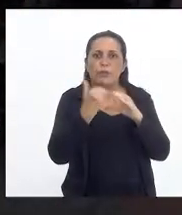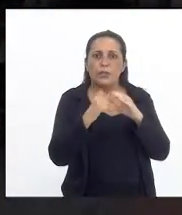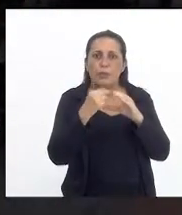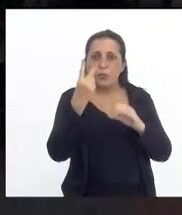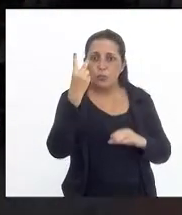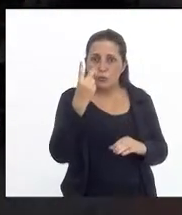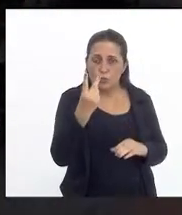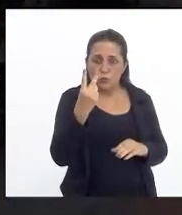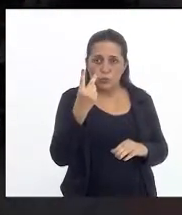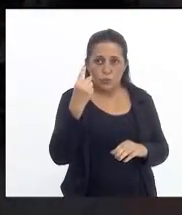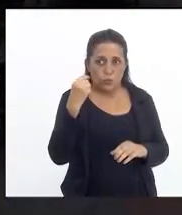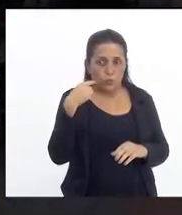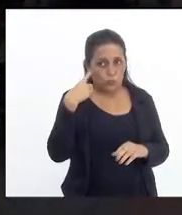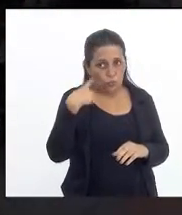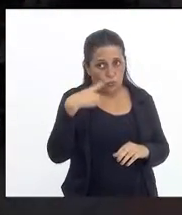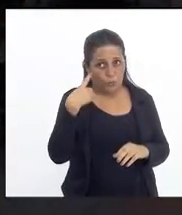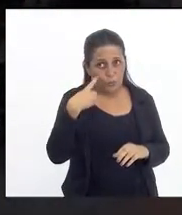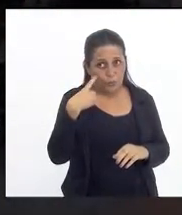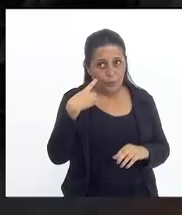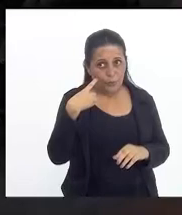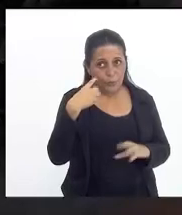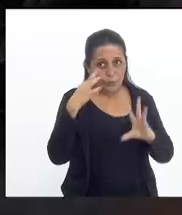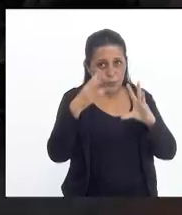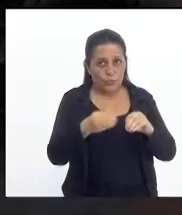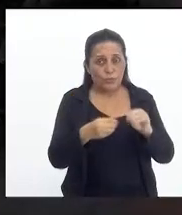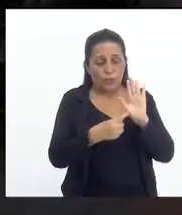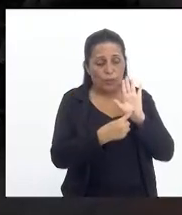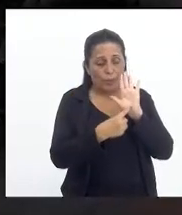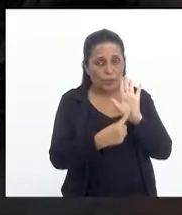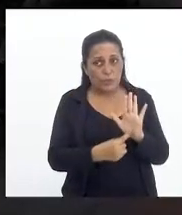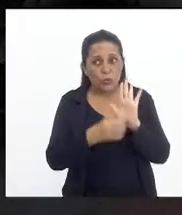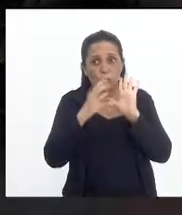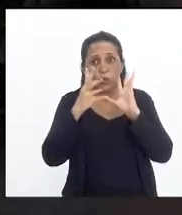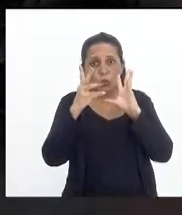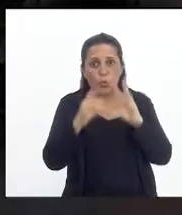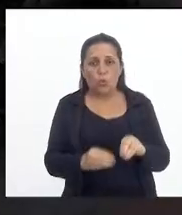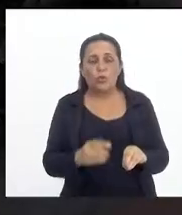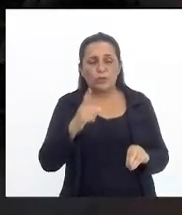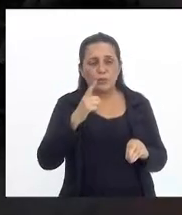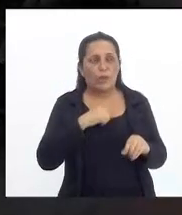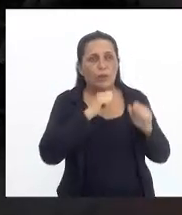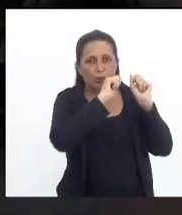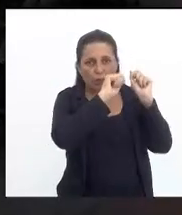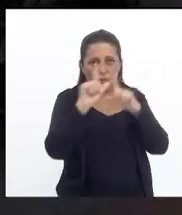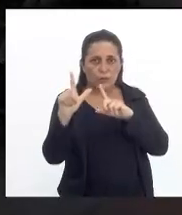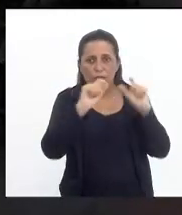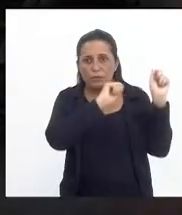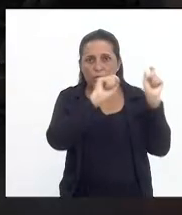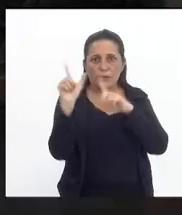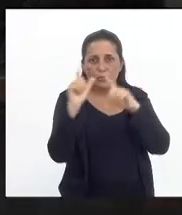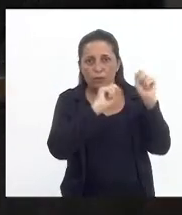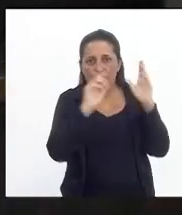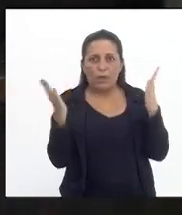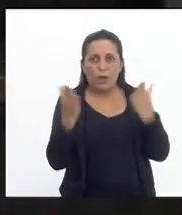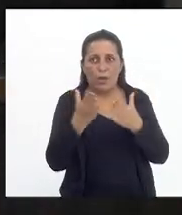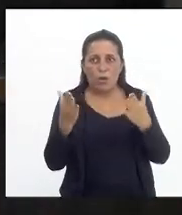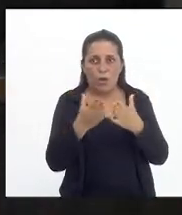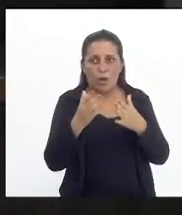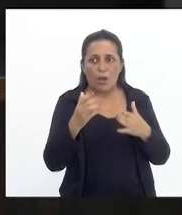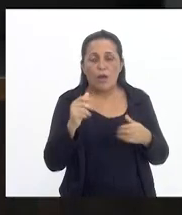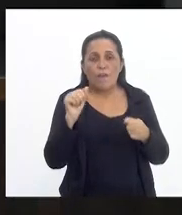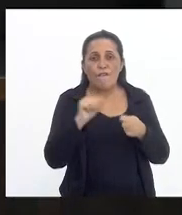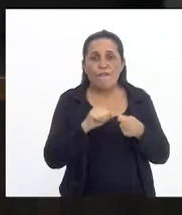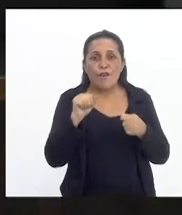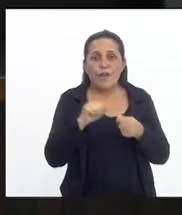dos deputados a apresentação todos têm acesso já tem acesso imediato a apresentação feita